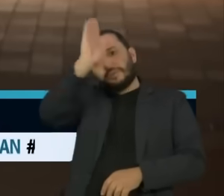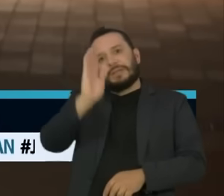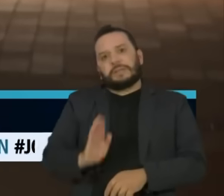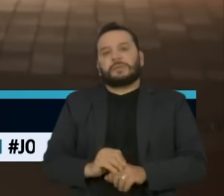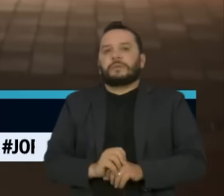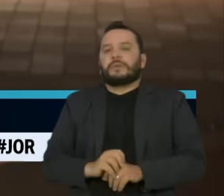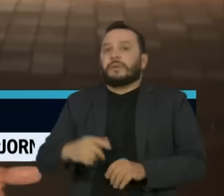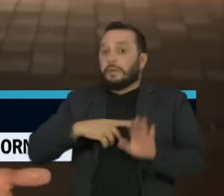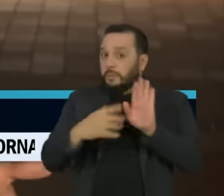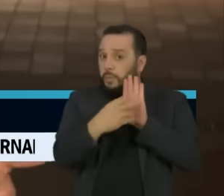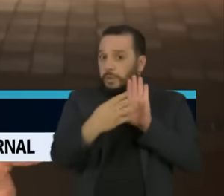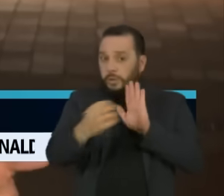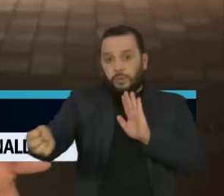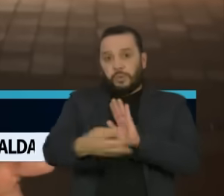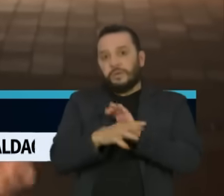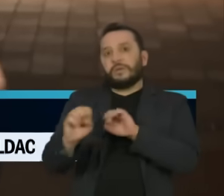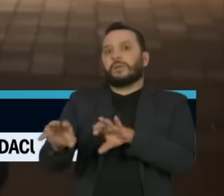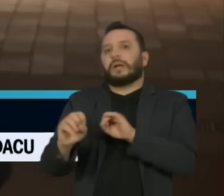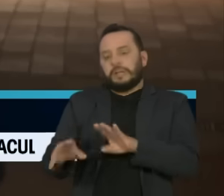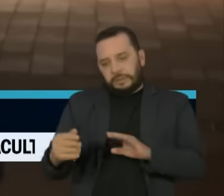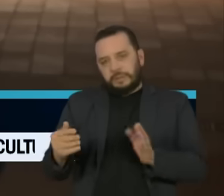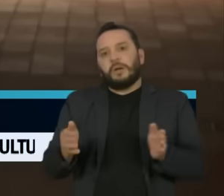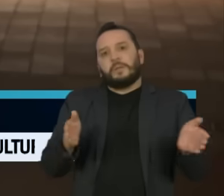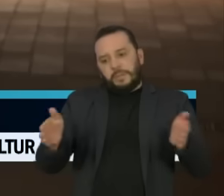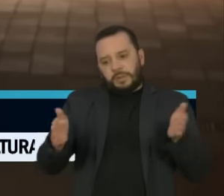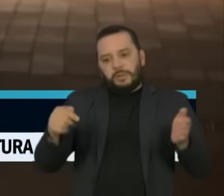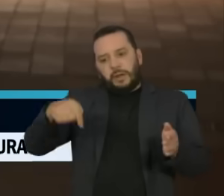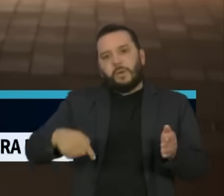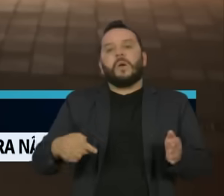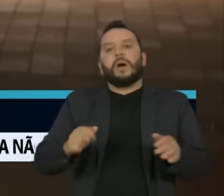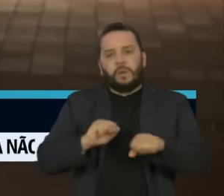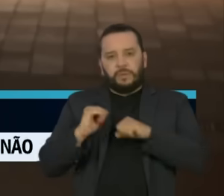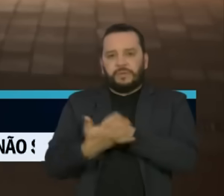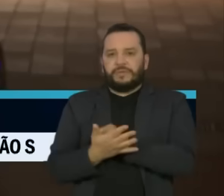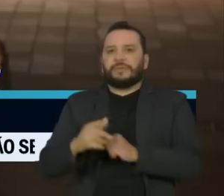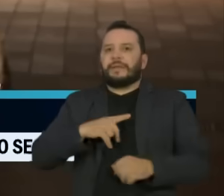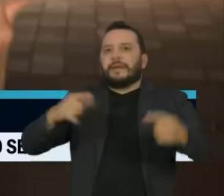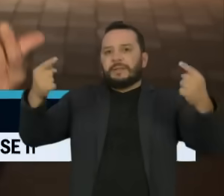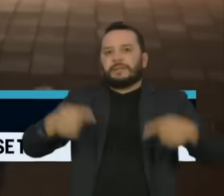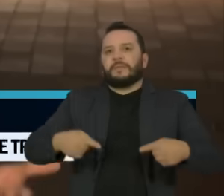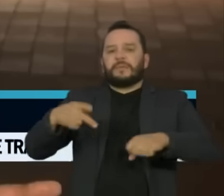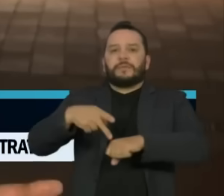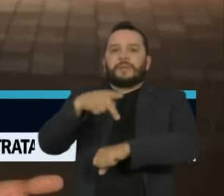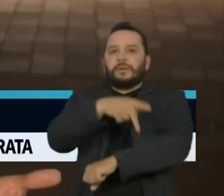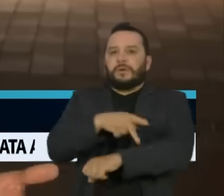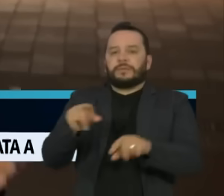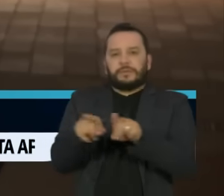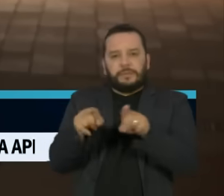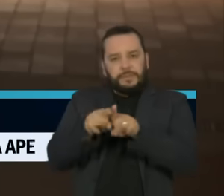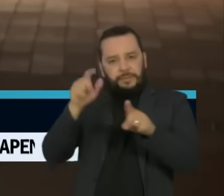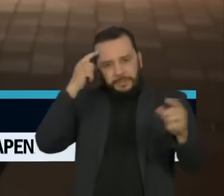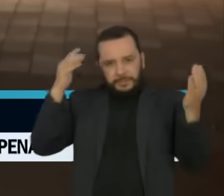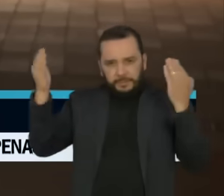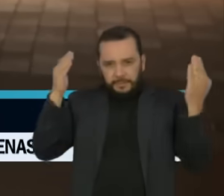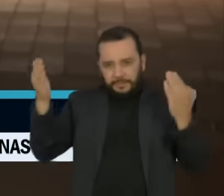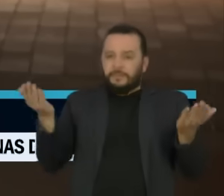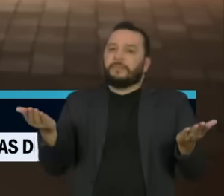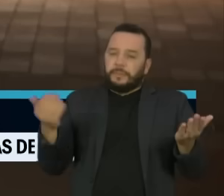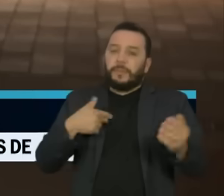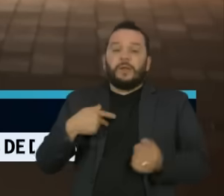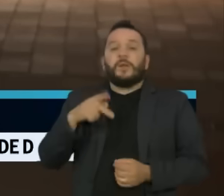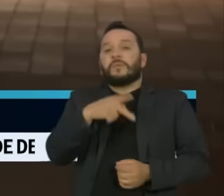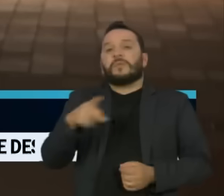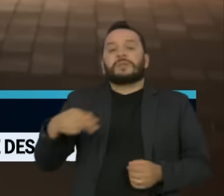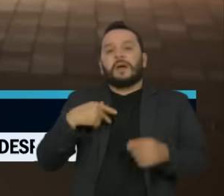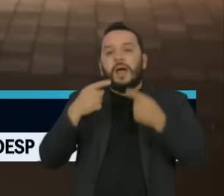de educação imposto pela pandemia trouxe desafios pedagógicos e também psicológicos. Os professores reclamam